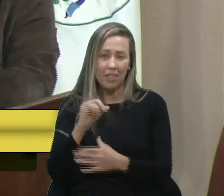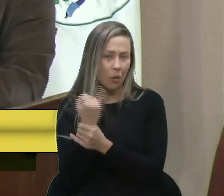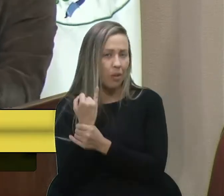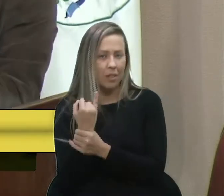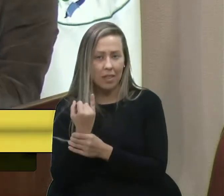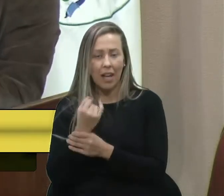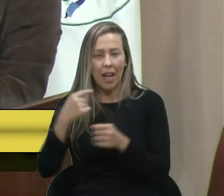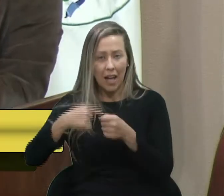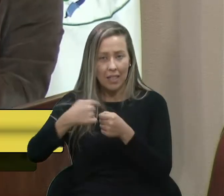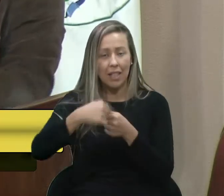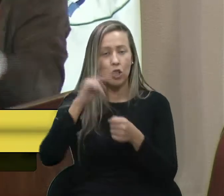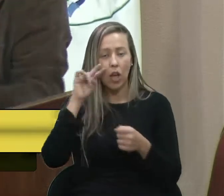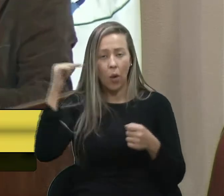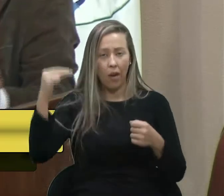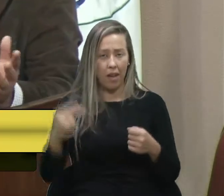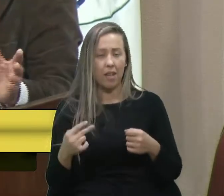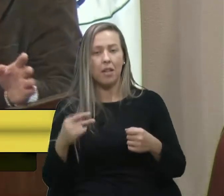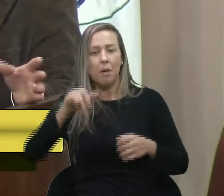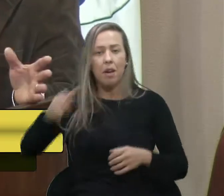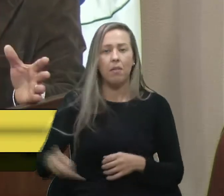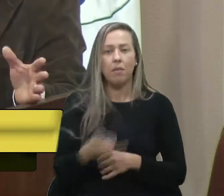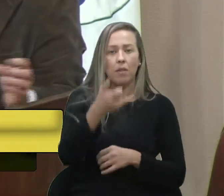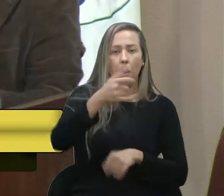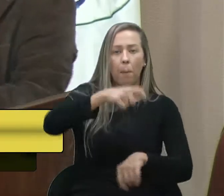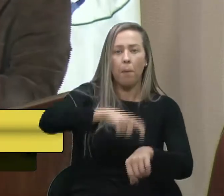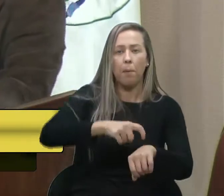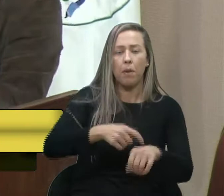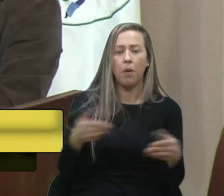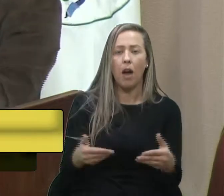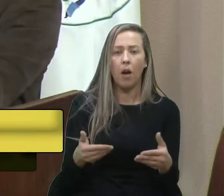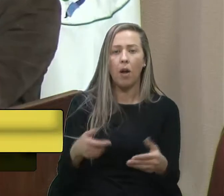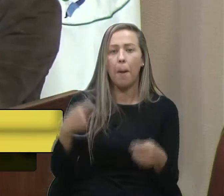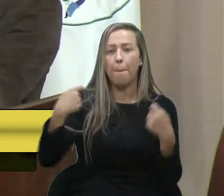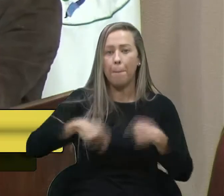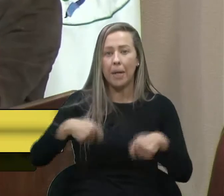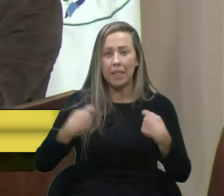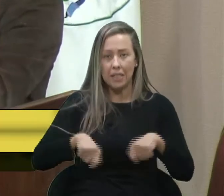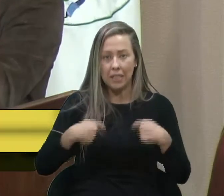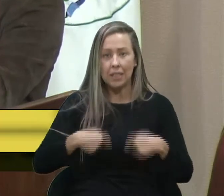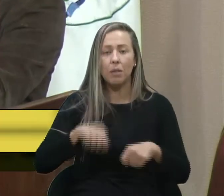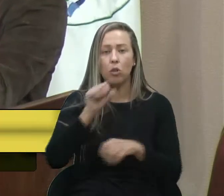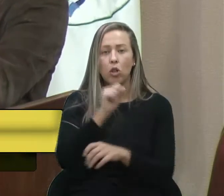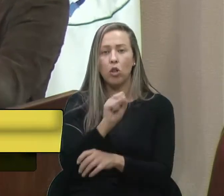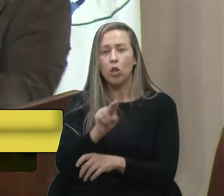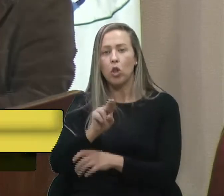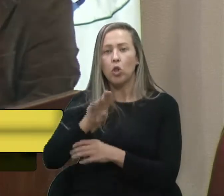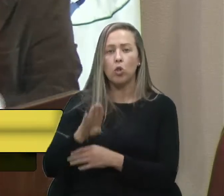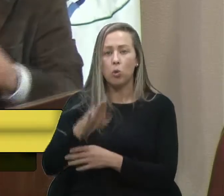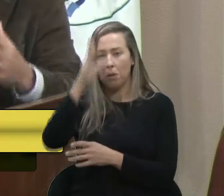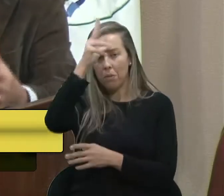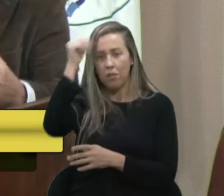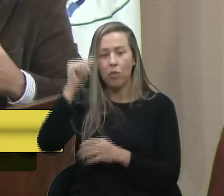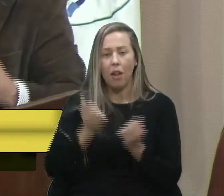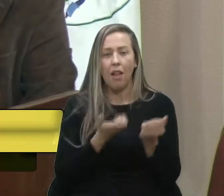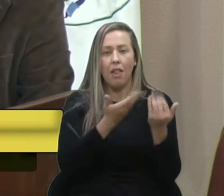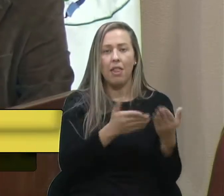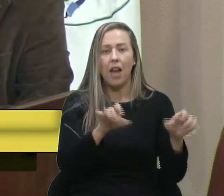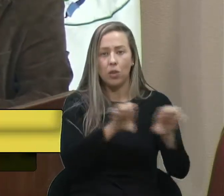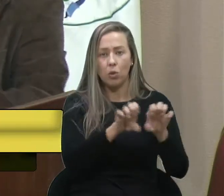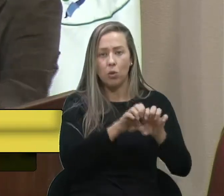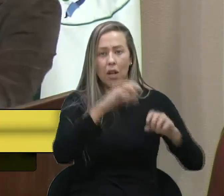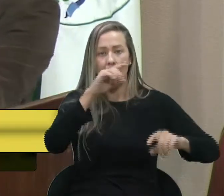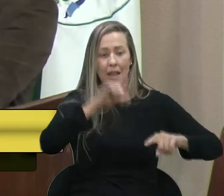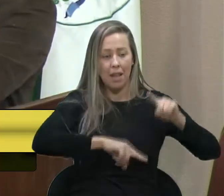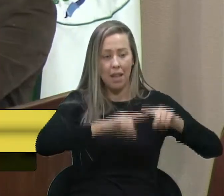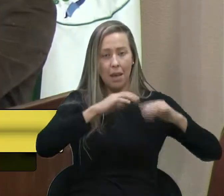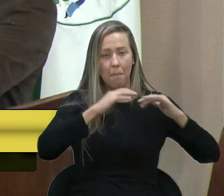município reconhece, para se aproveitar uma situação. Precisamos, para as subprefeituras, dar infraestrutura, maquinário melhor, que